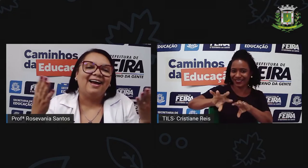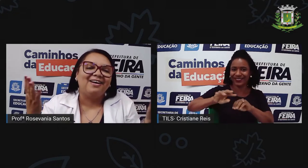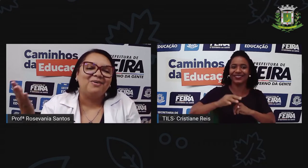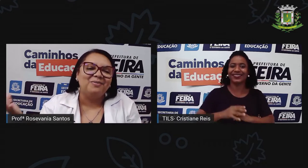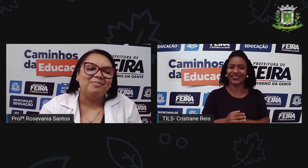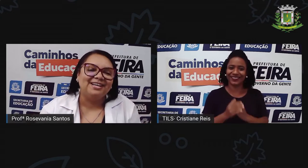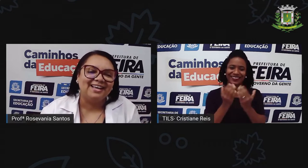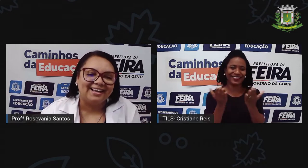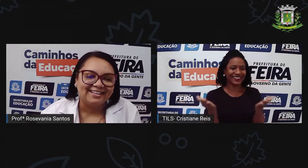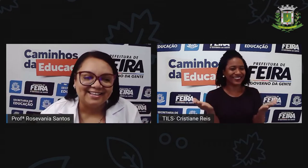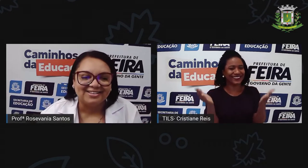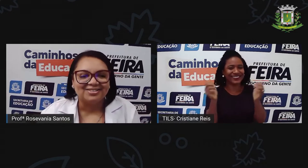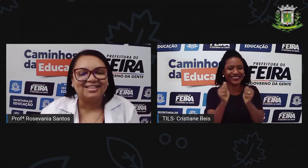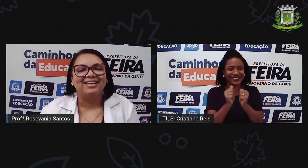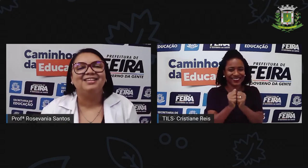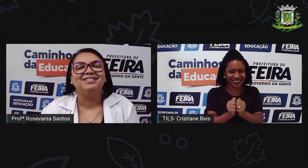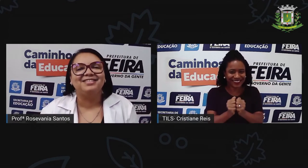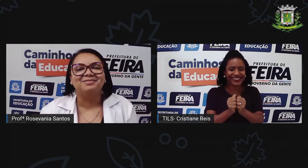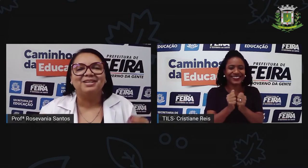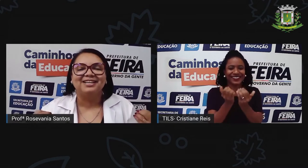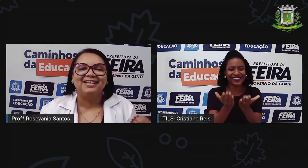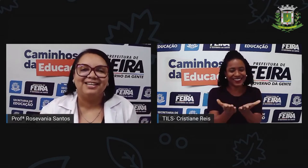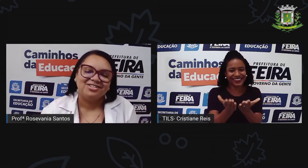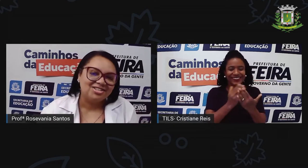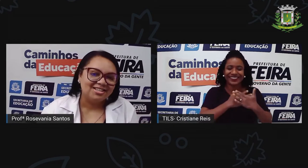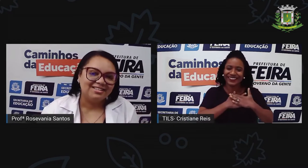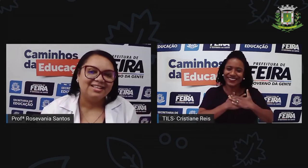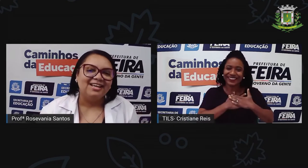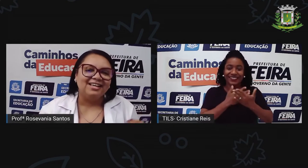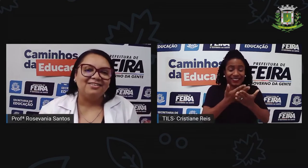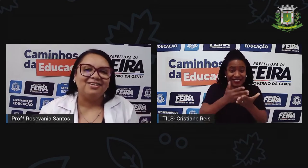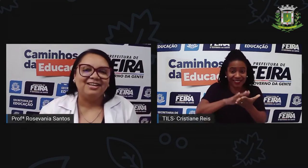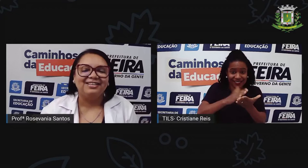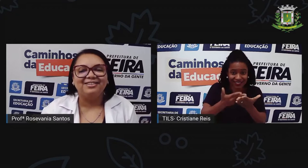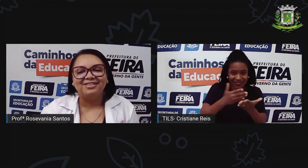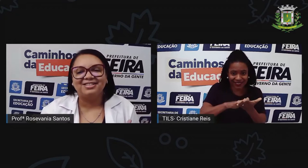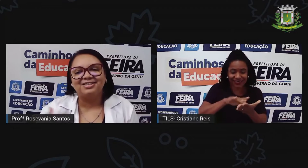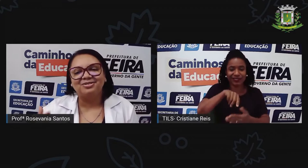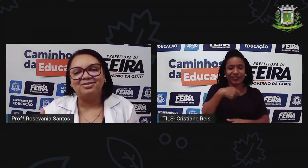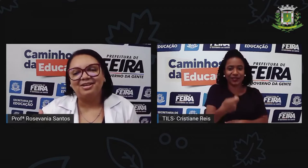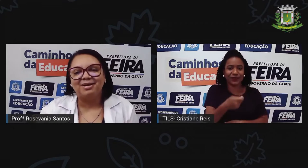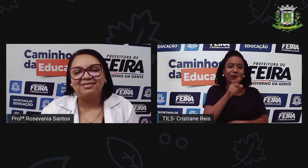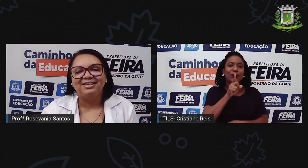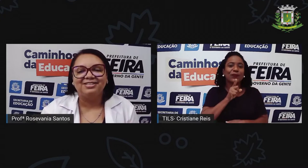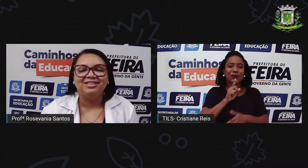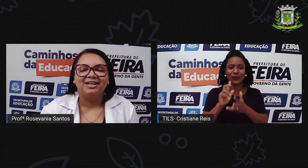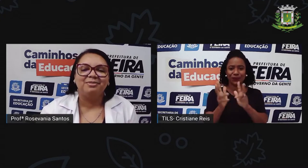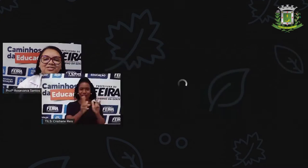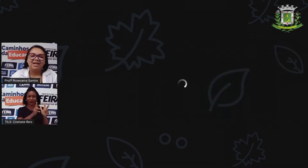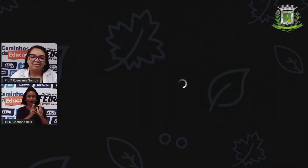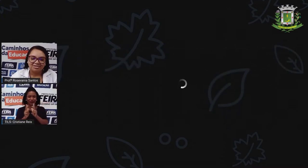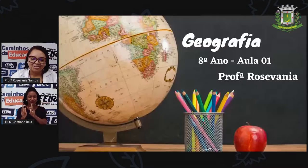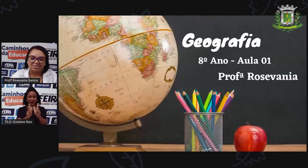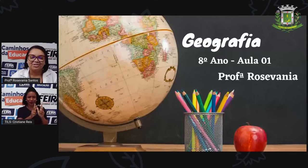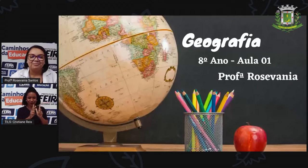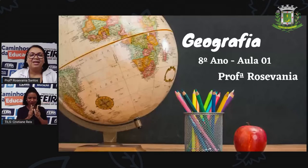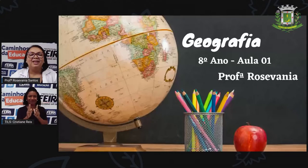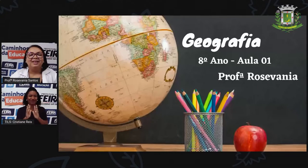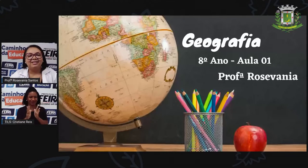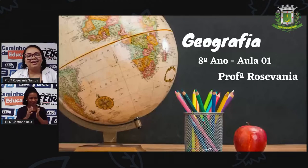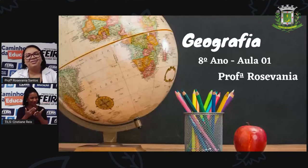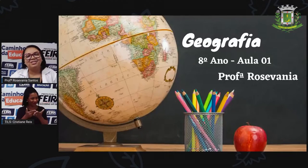e acompanhada da nossa queridíssima Cristiane, que vai, né, fazer todo o trabalho, né, de intérprete da aula de